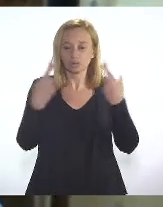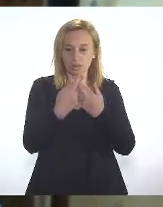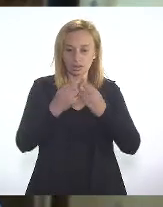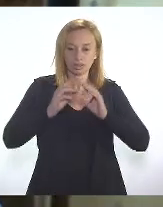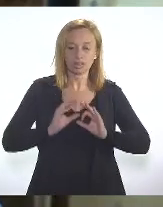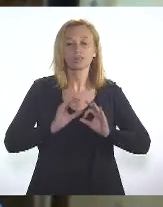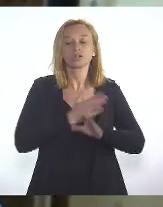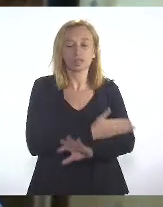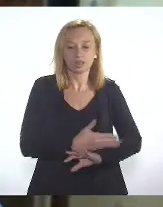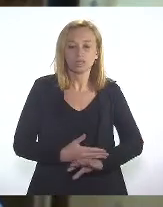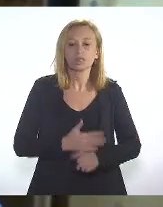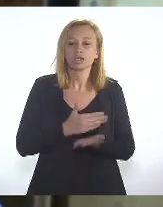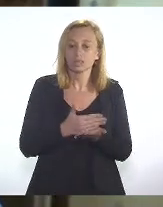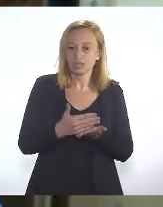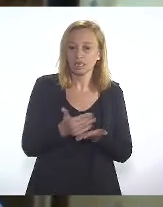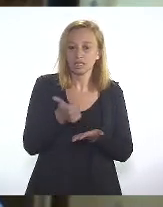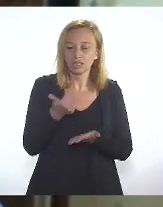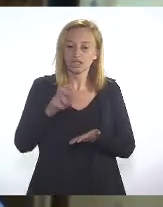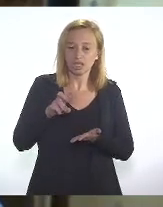que, iniciada às